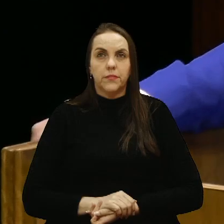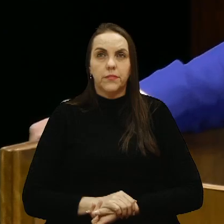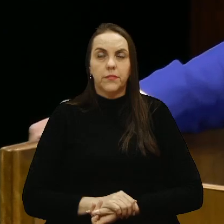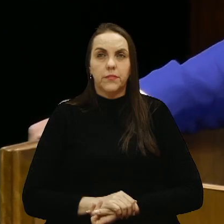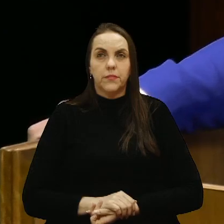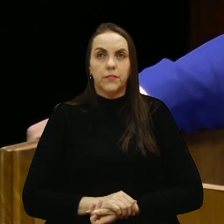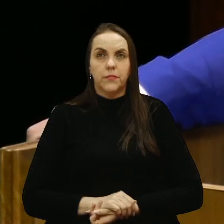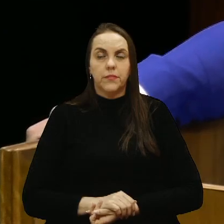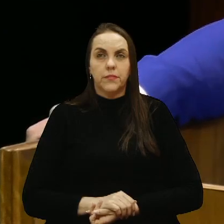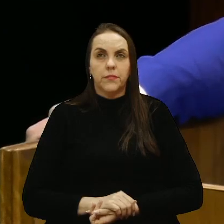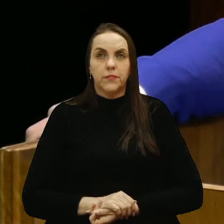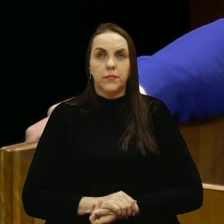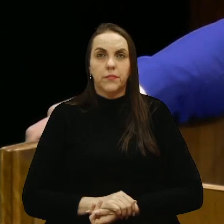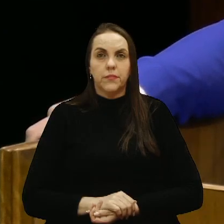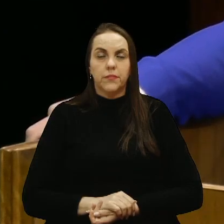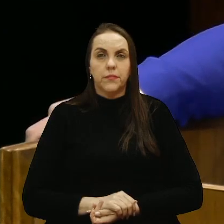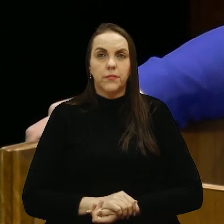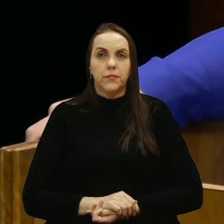Peço a palavra, senhor presidente.